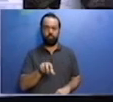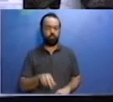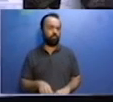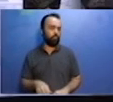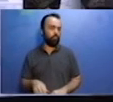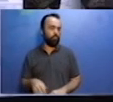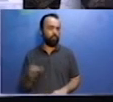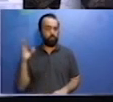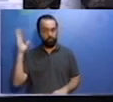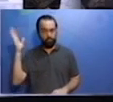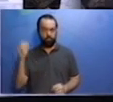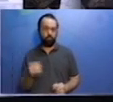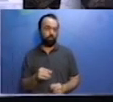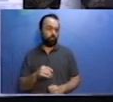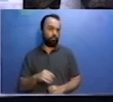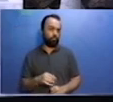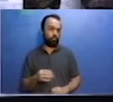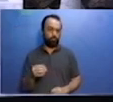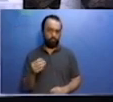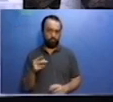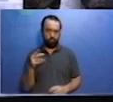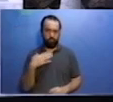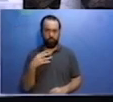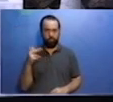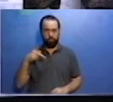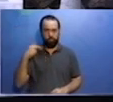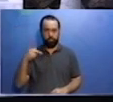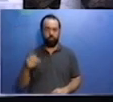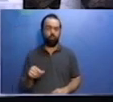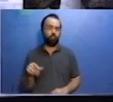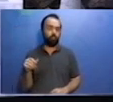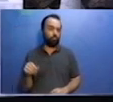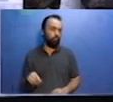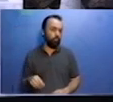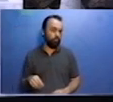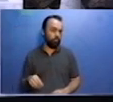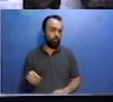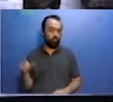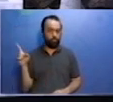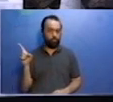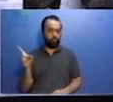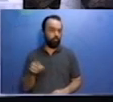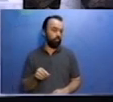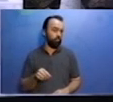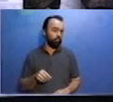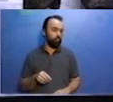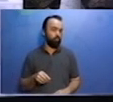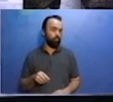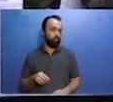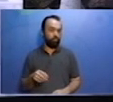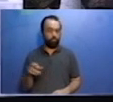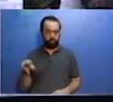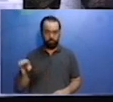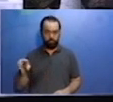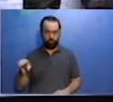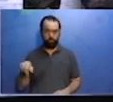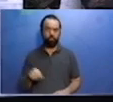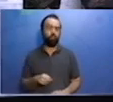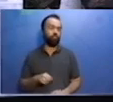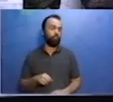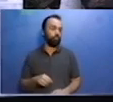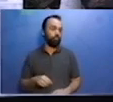Esse Amanita muscaria, que eu já falei anteriormente, da casinha dos Smurfs. Aqui um outro que também é do mesmo gênero,